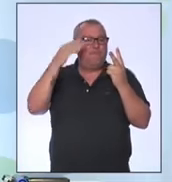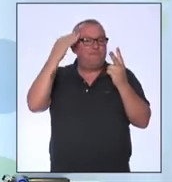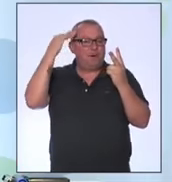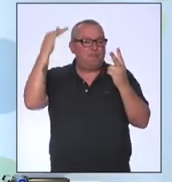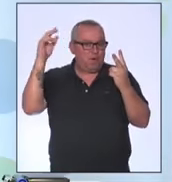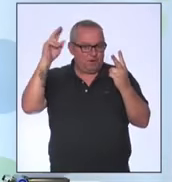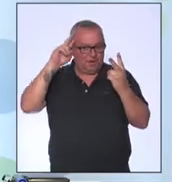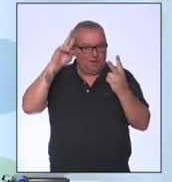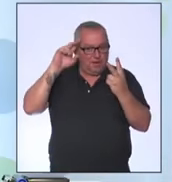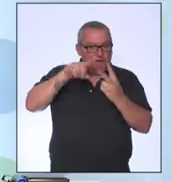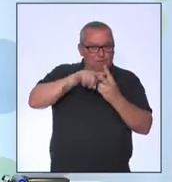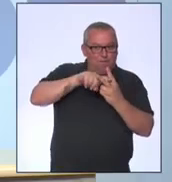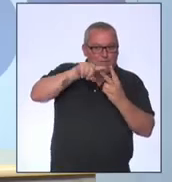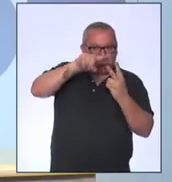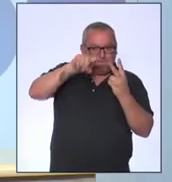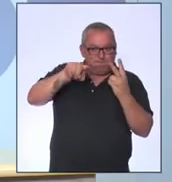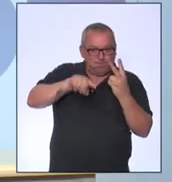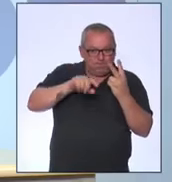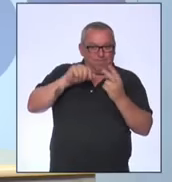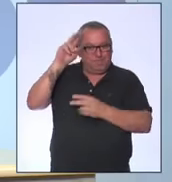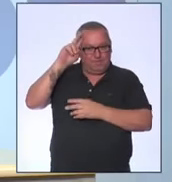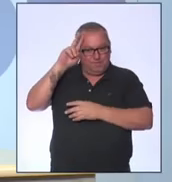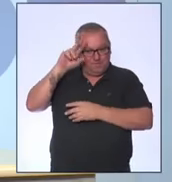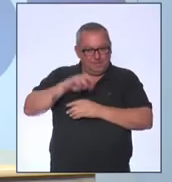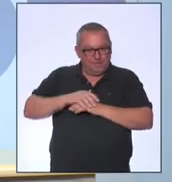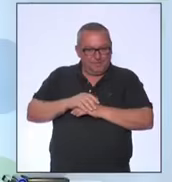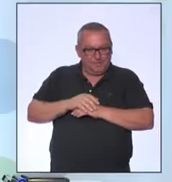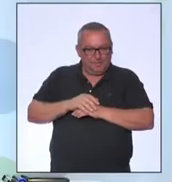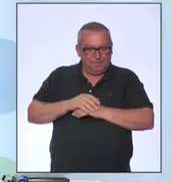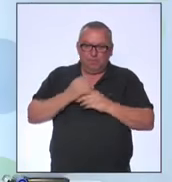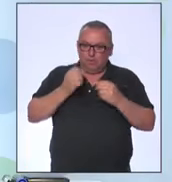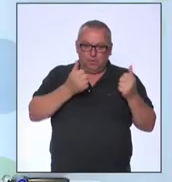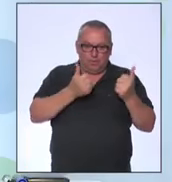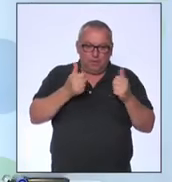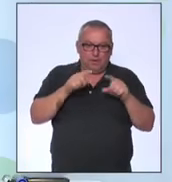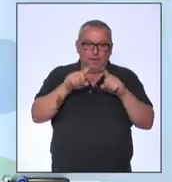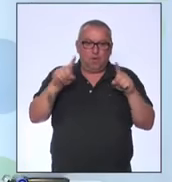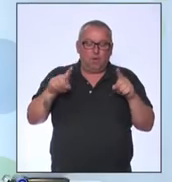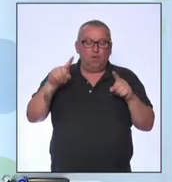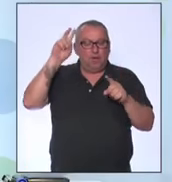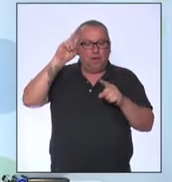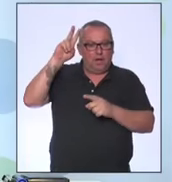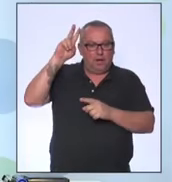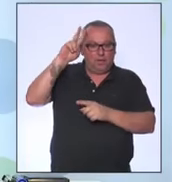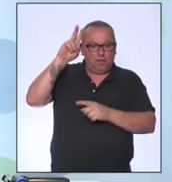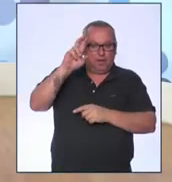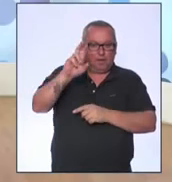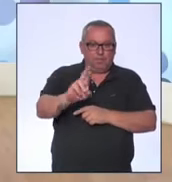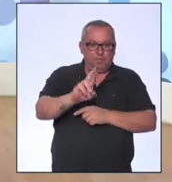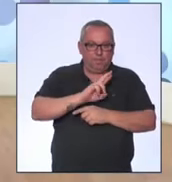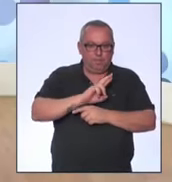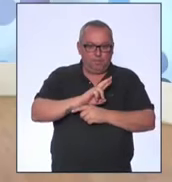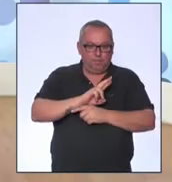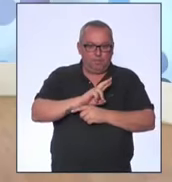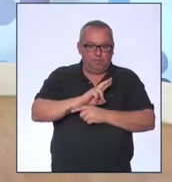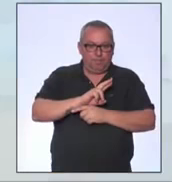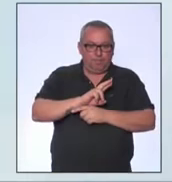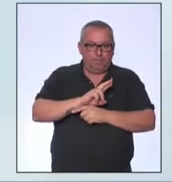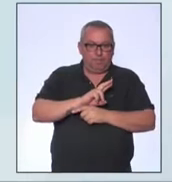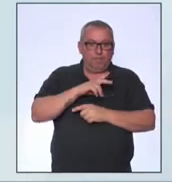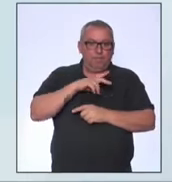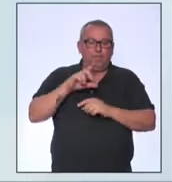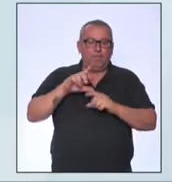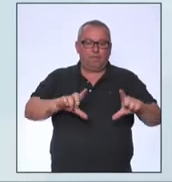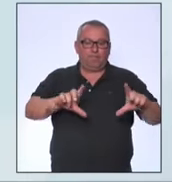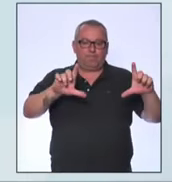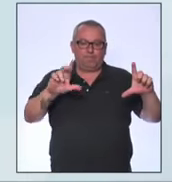famosa raiz quadrada, né? Opa! Tudo bem? Então, só recapitulando, a resposta 1 está aí na tela